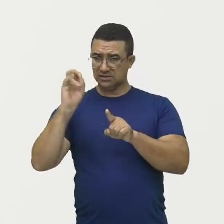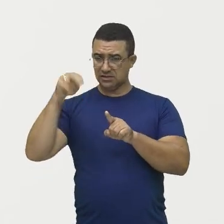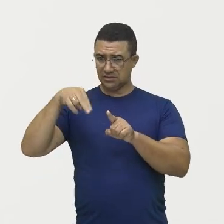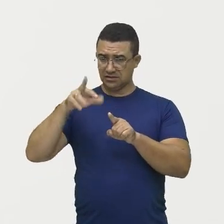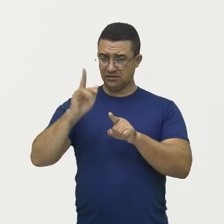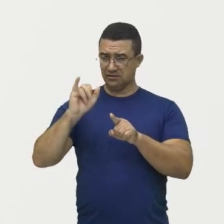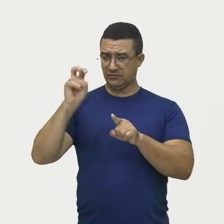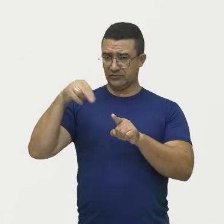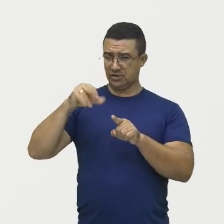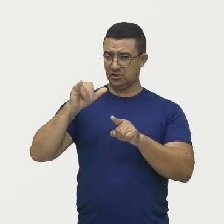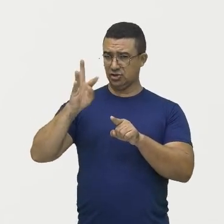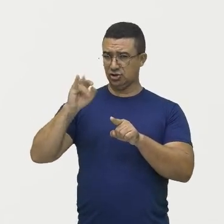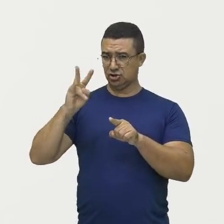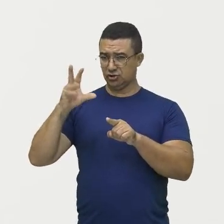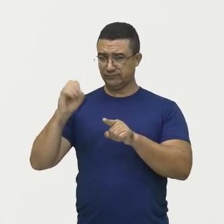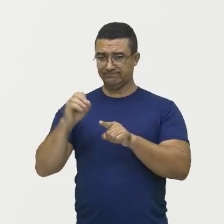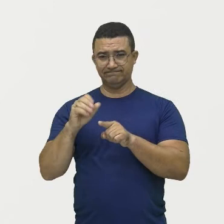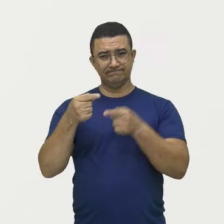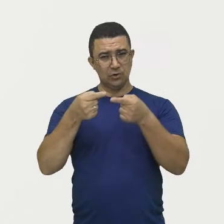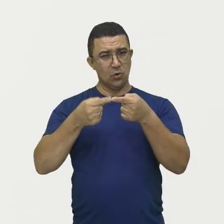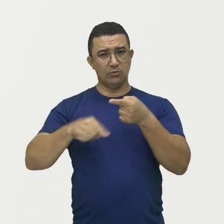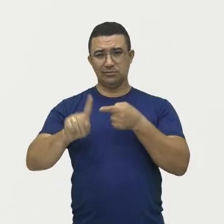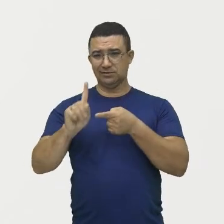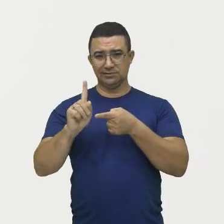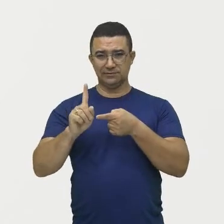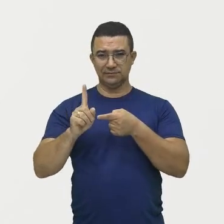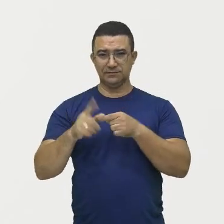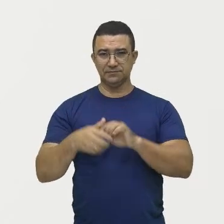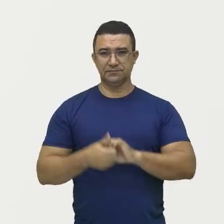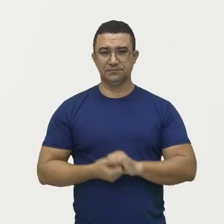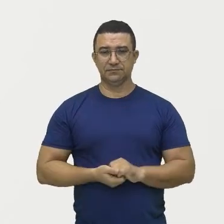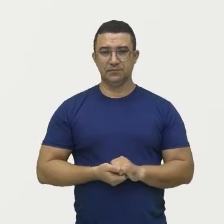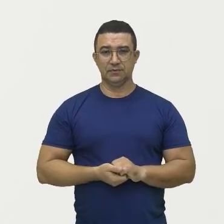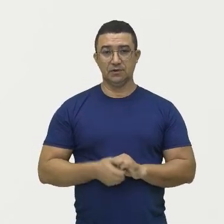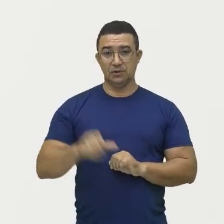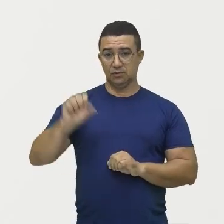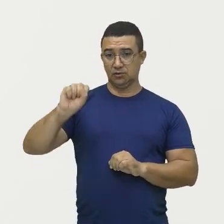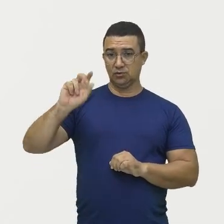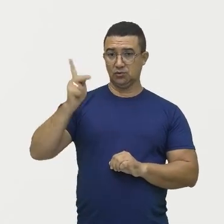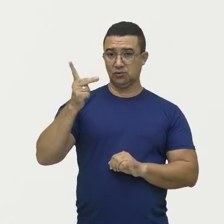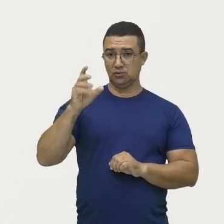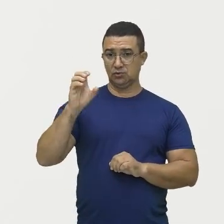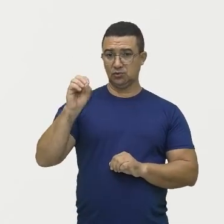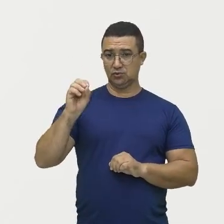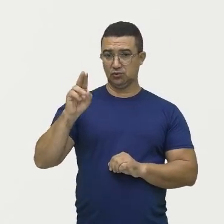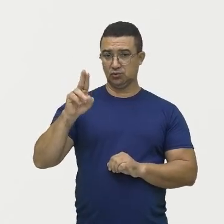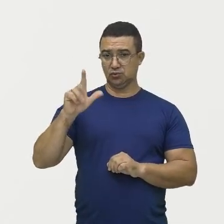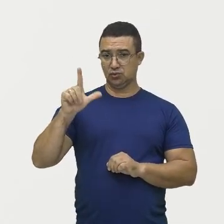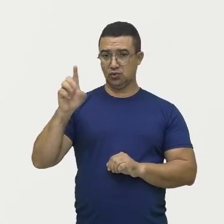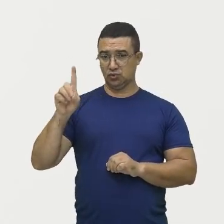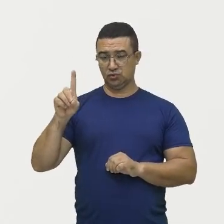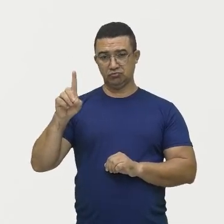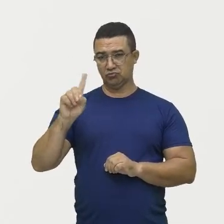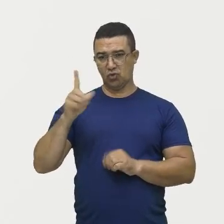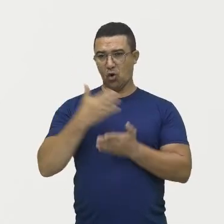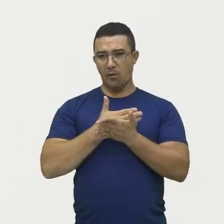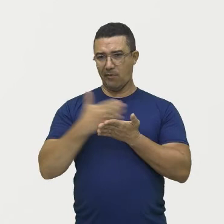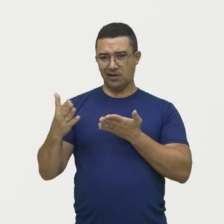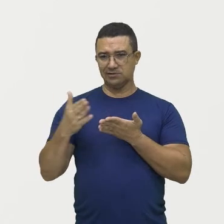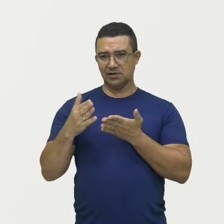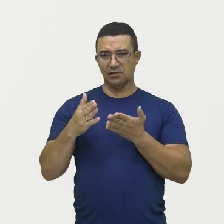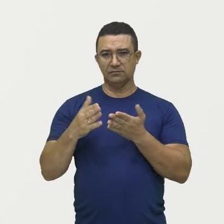conjugado ainda. Então já está errada, né, o should não inicia uma frase afirmativa. Letra